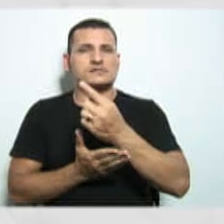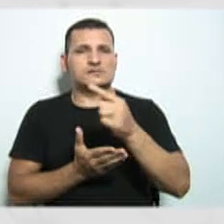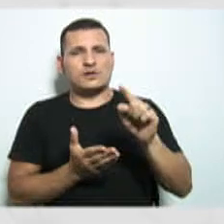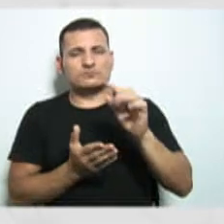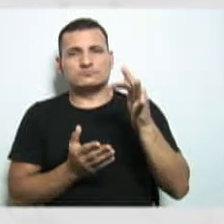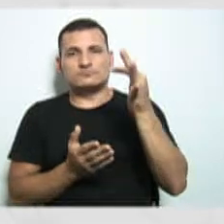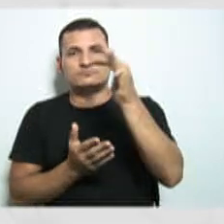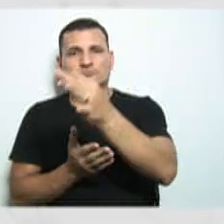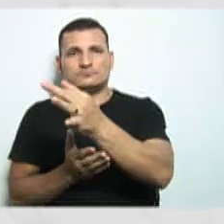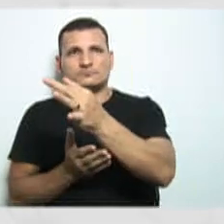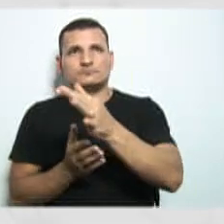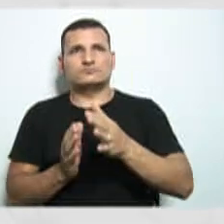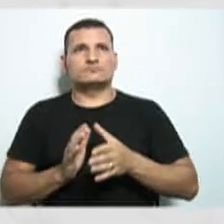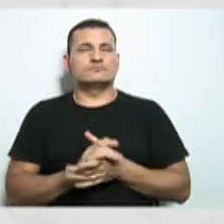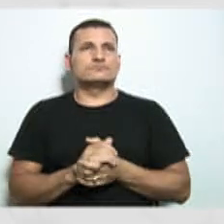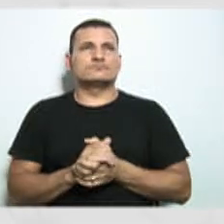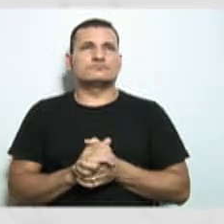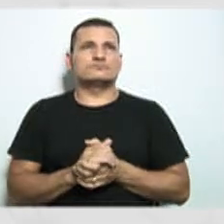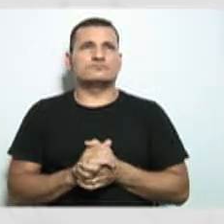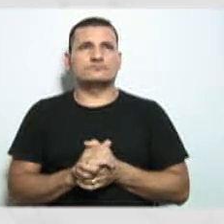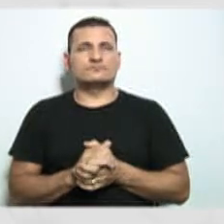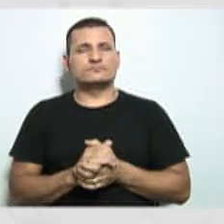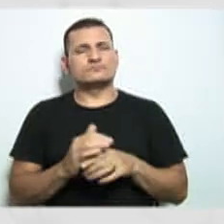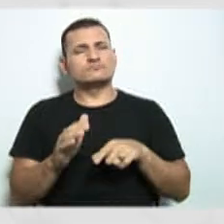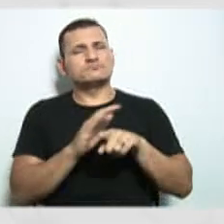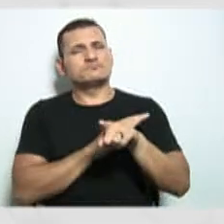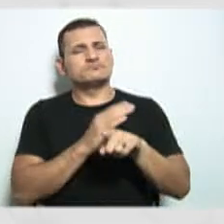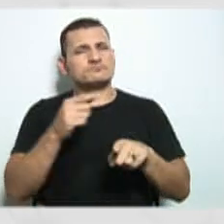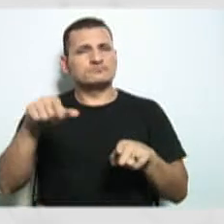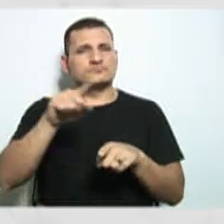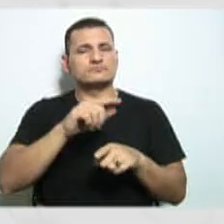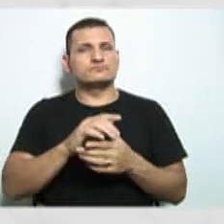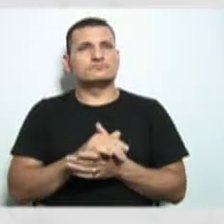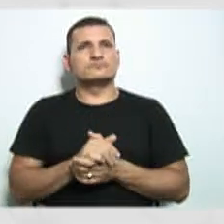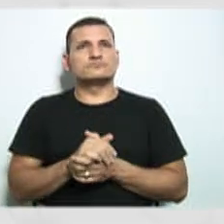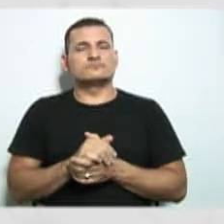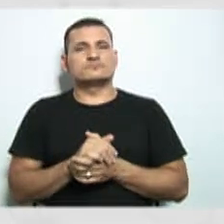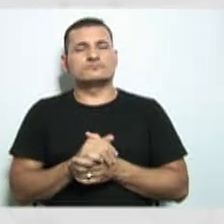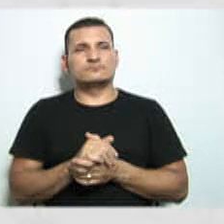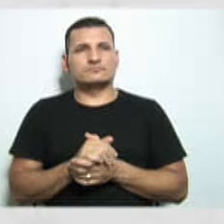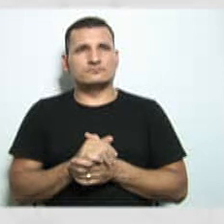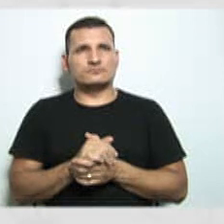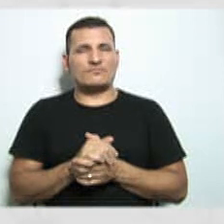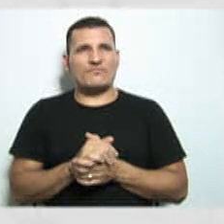Meu querido, olha, vou escrever uma pergunta aqui para você, ó. O que